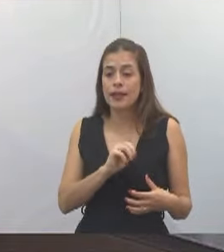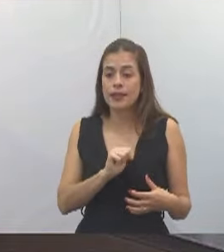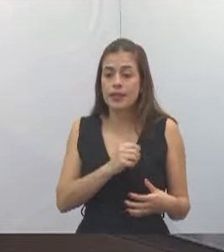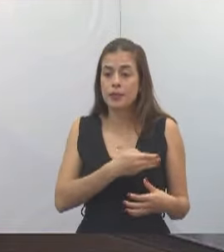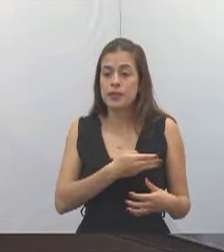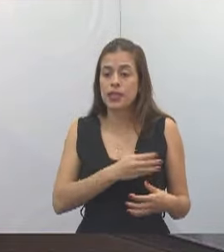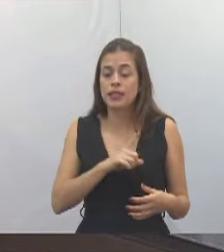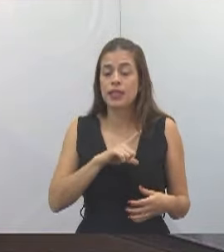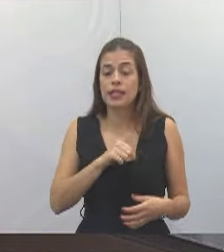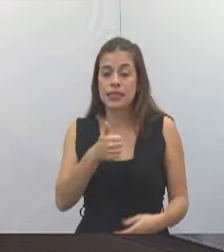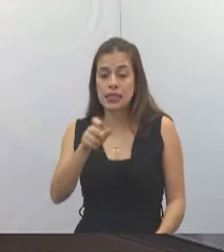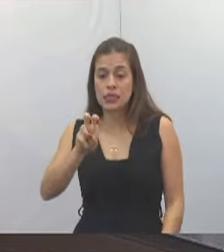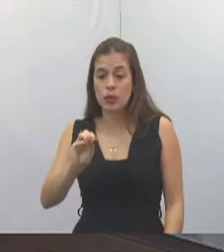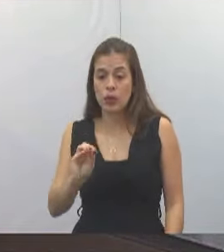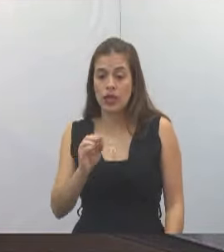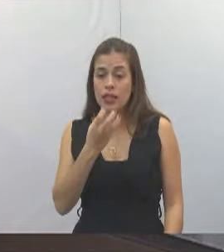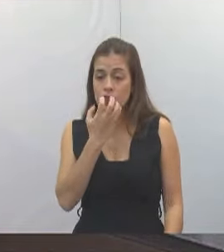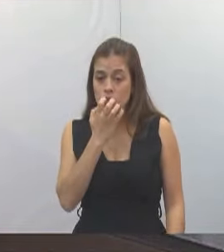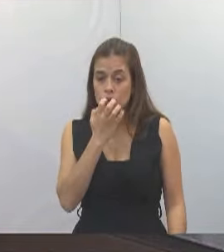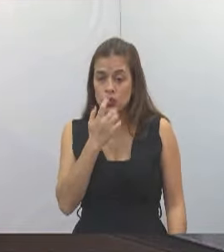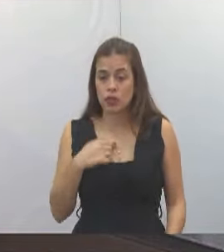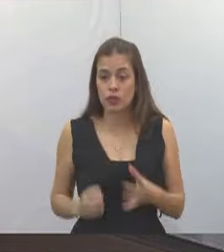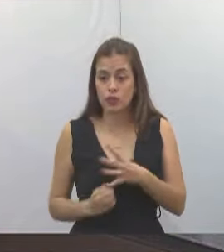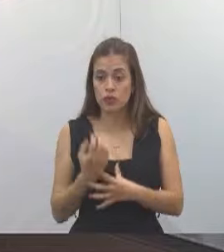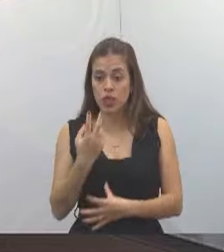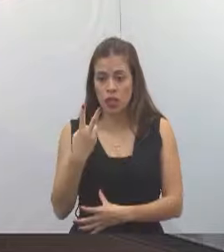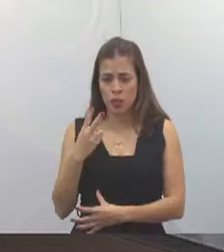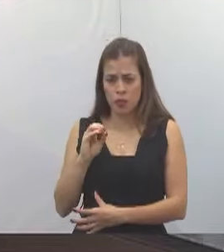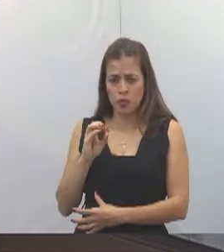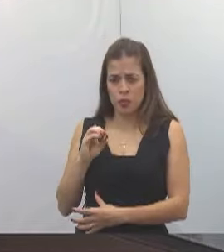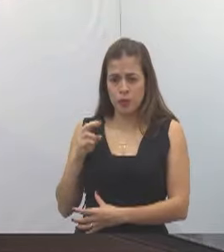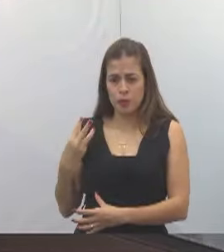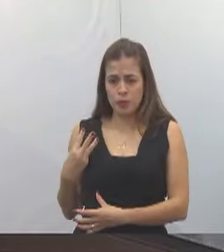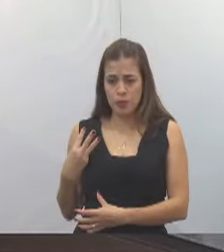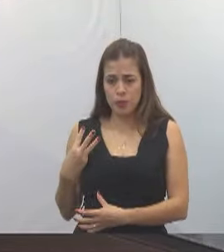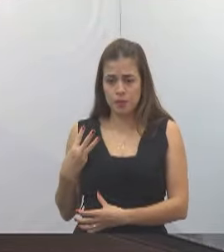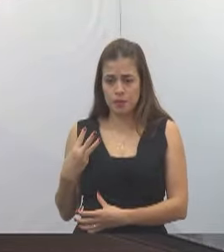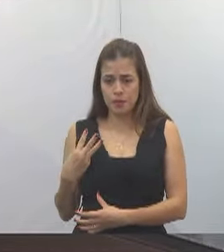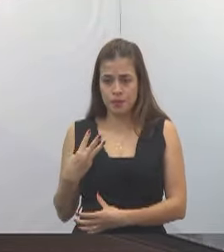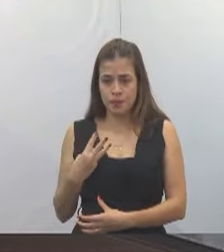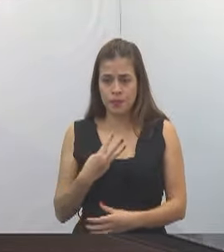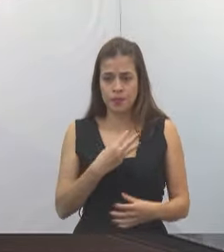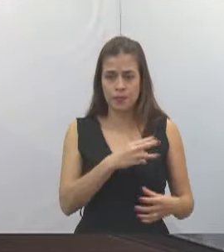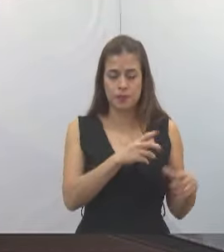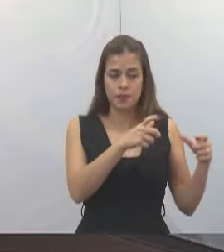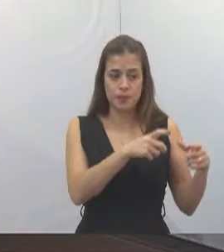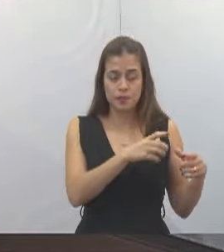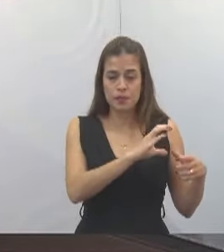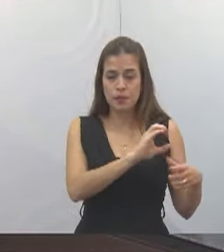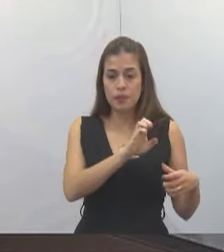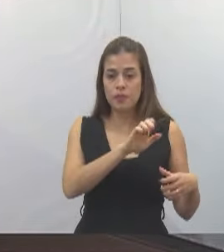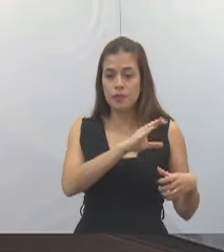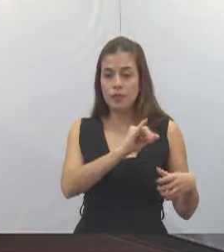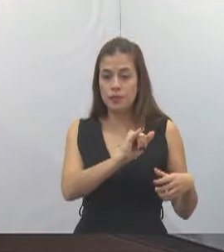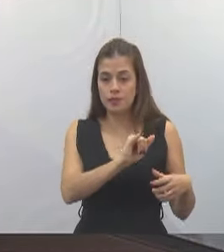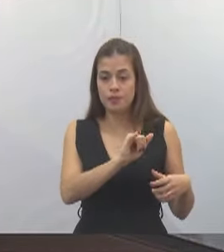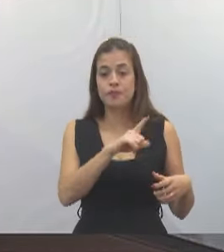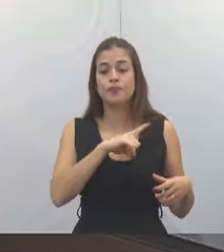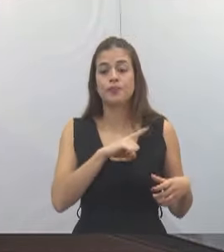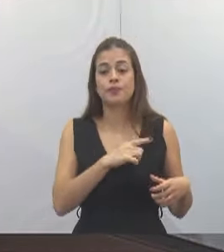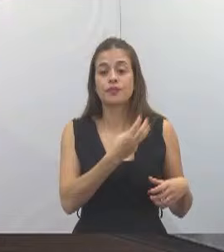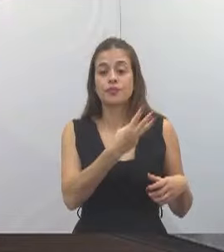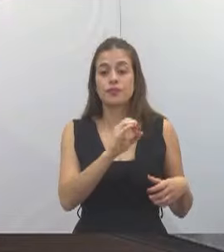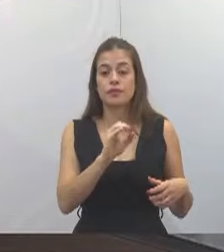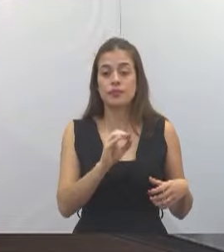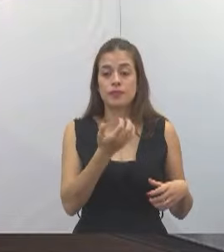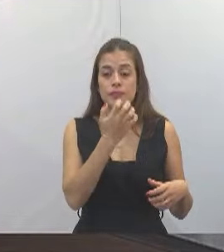150 cachorros, que é a que eu fundei em 2003. O Cantinho da SES tem em torno de 300 cachorros, que